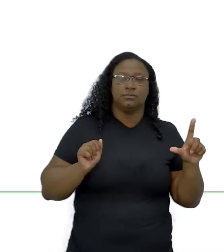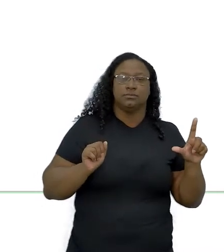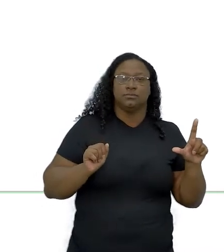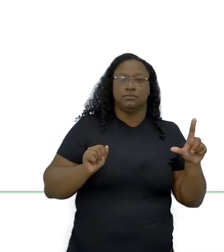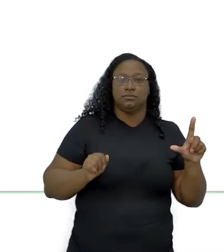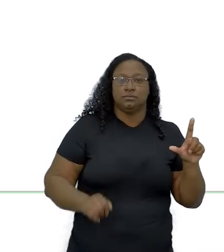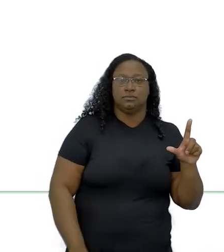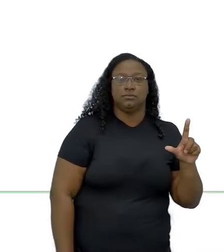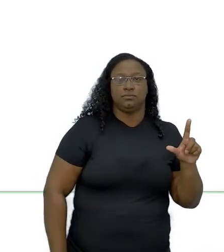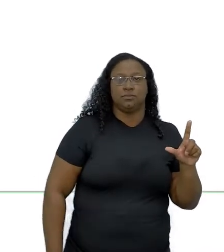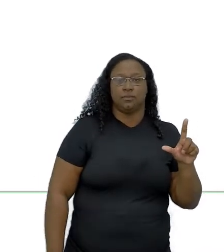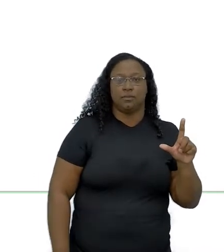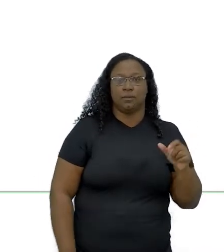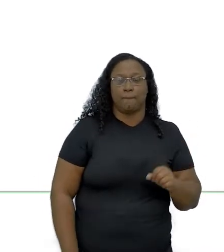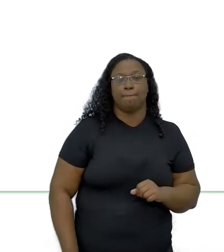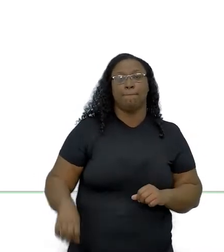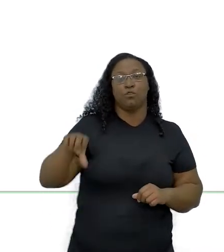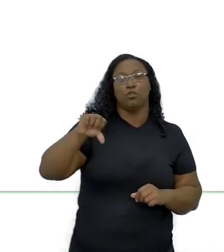que a gente tem, ó.